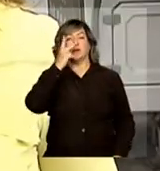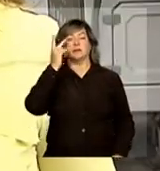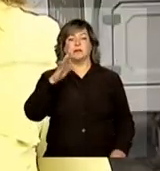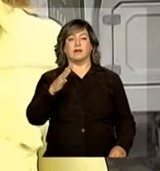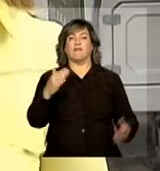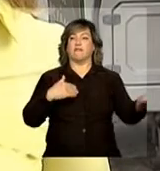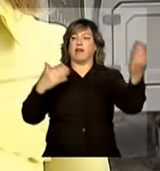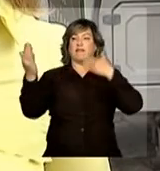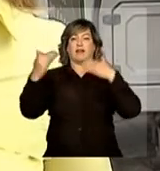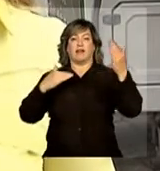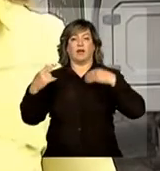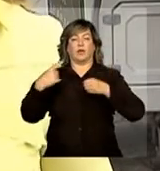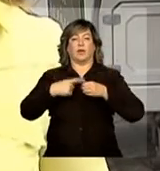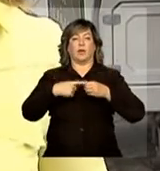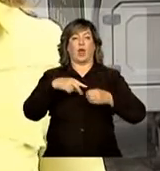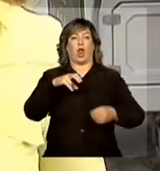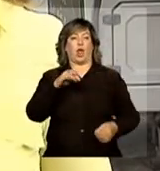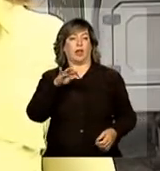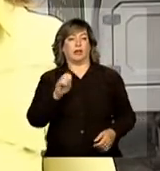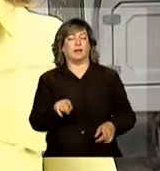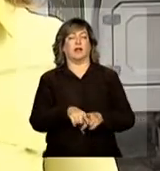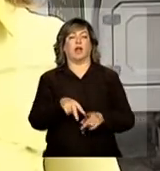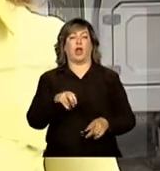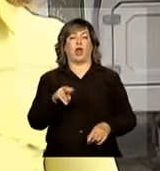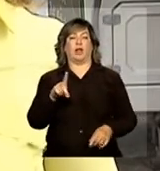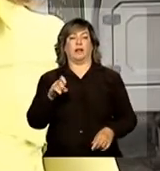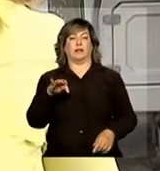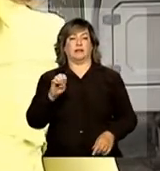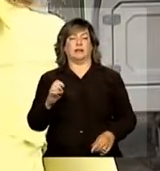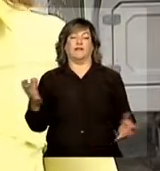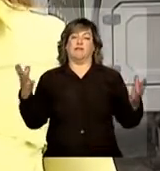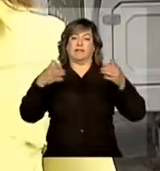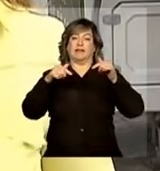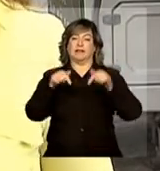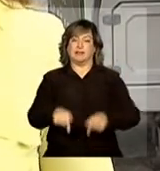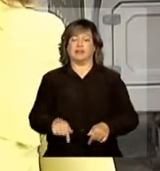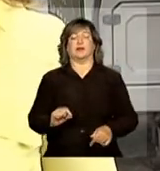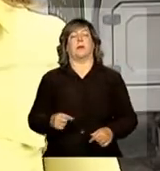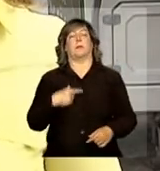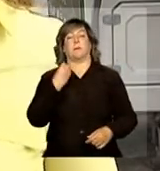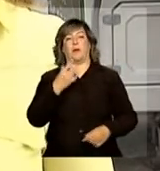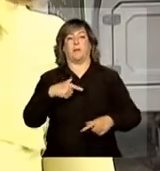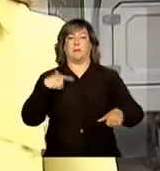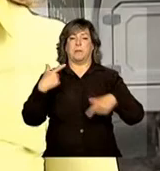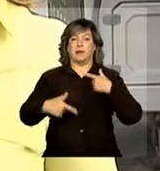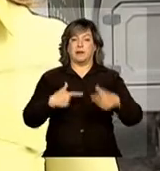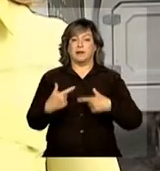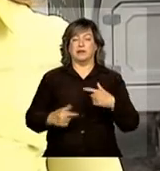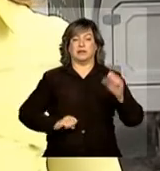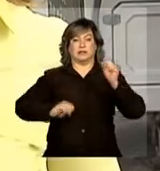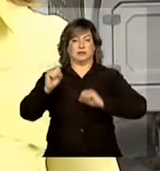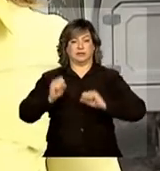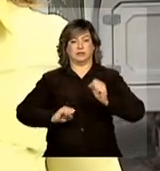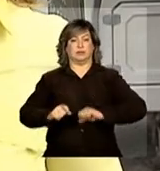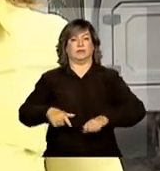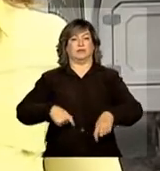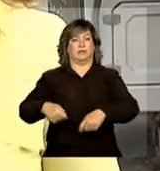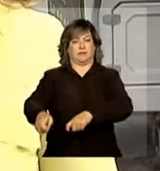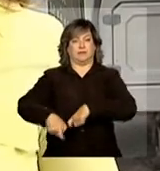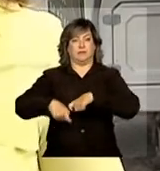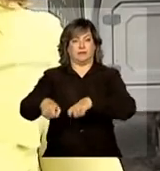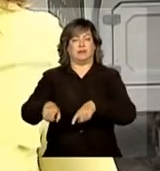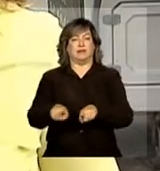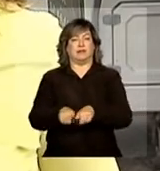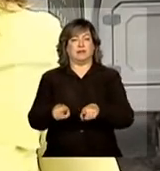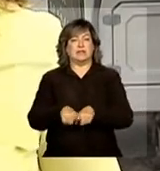das regiões Norte e Nordeste e agora garantem mão de obra para a agricultura, indústria e para o crescente